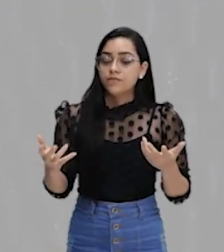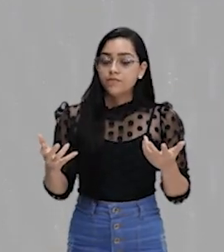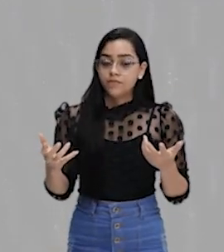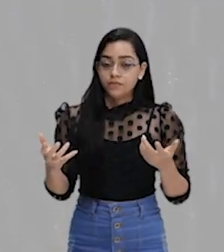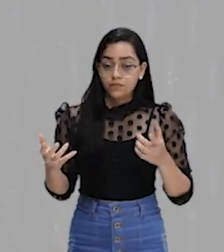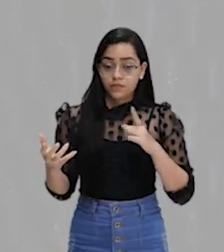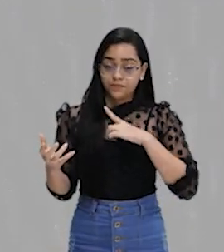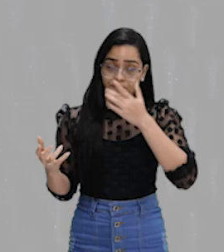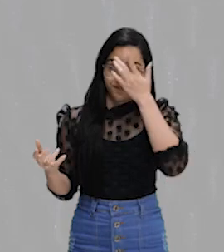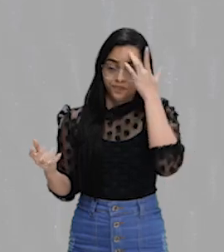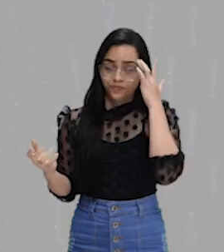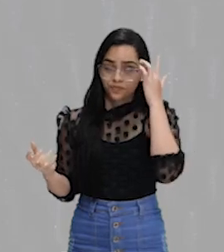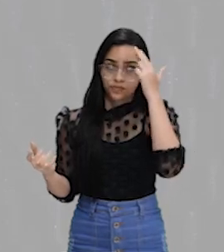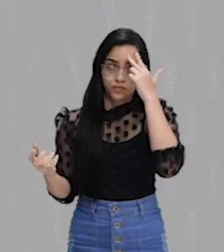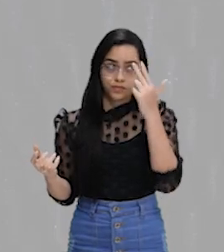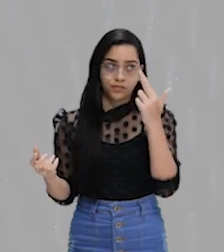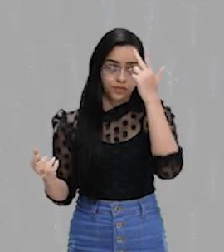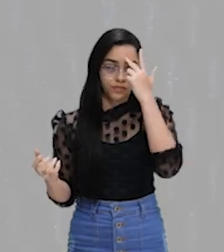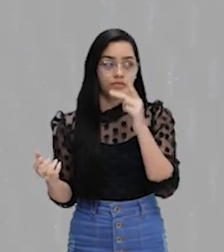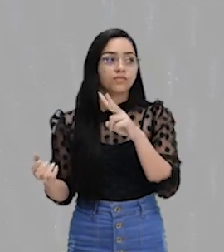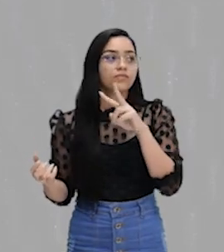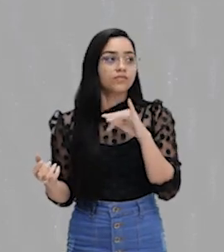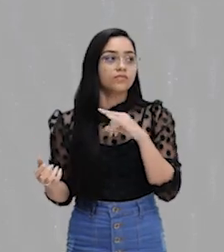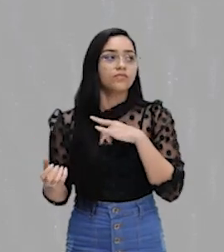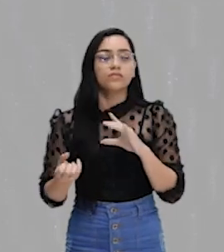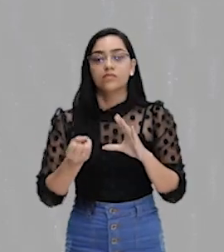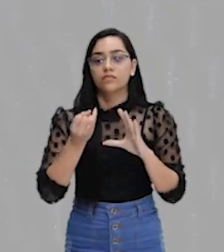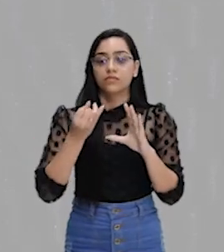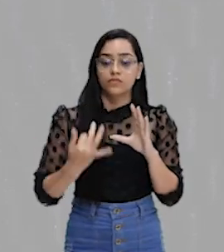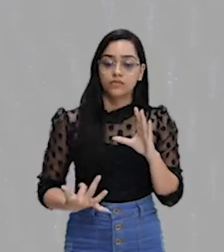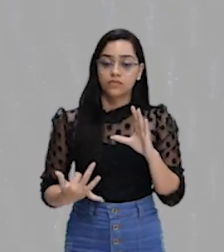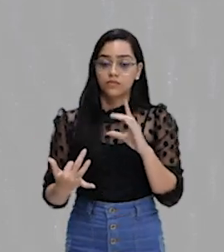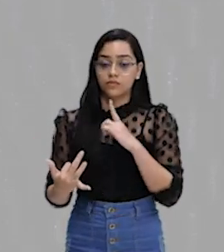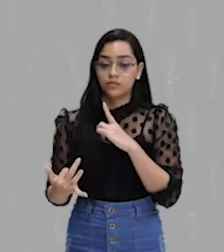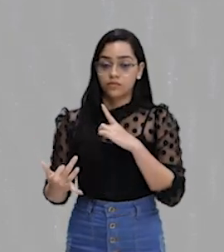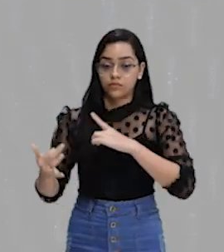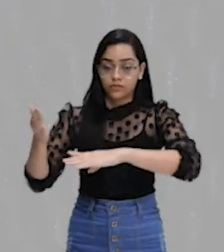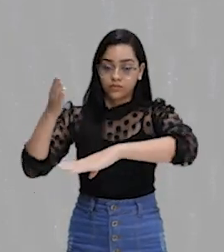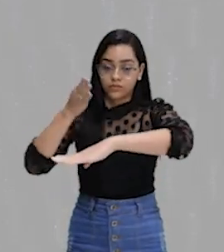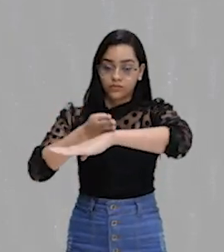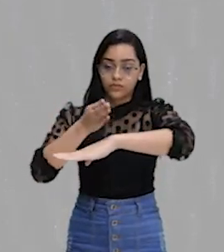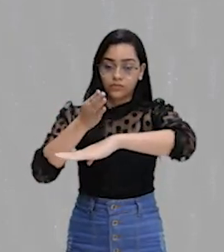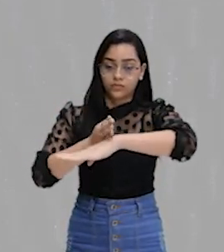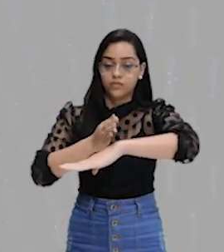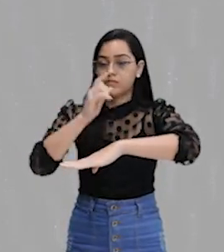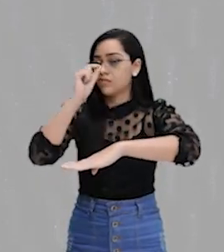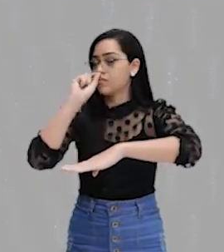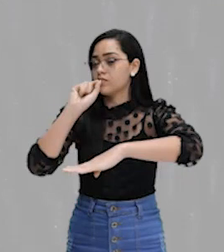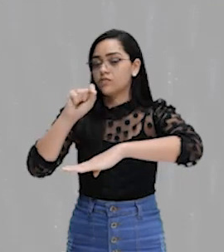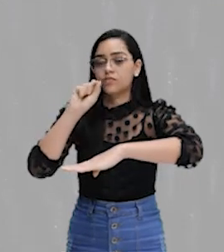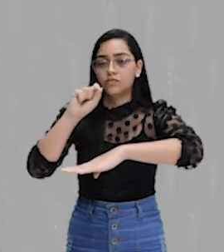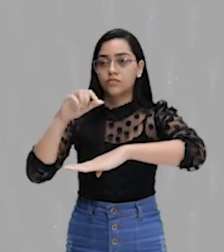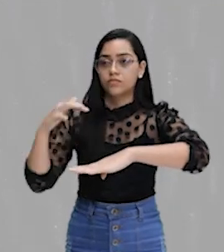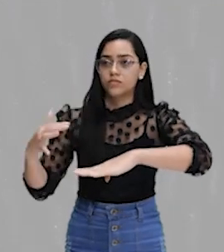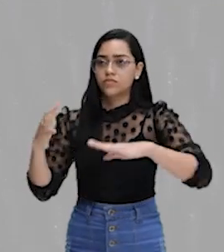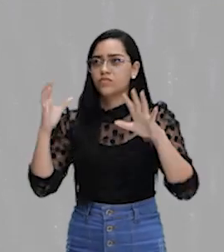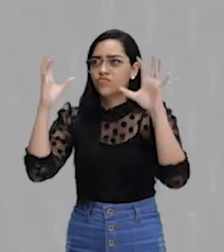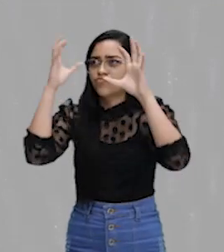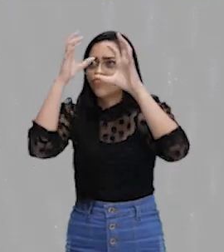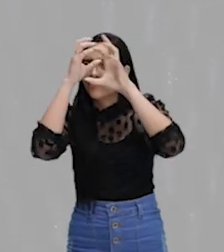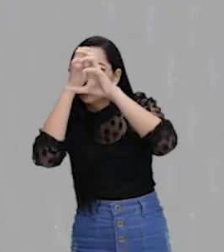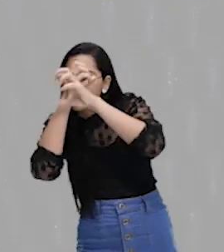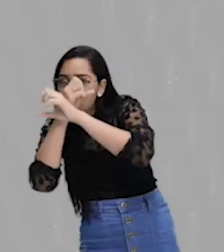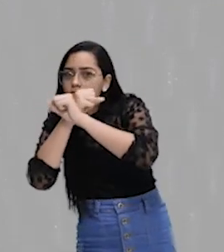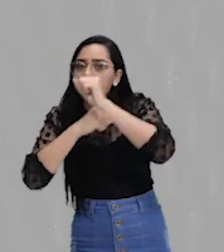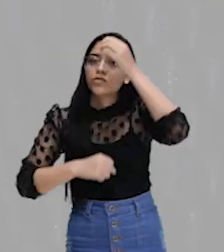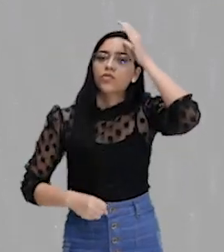primeiros pensadores eles vão caracterizar a Idade Média como sendo uma idade de obscurantismo